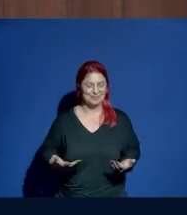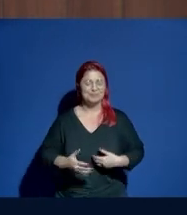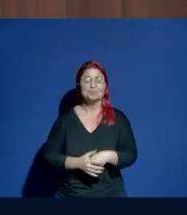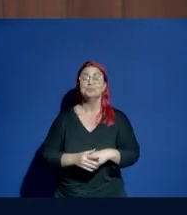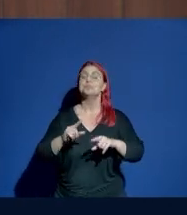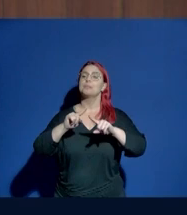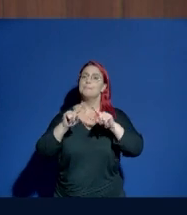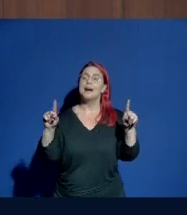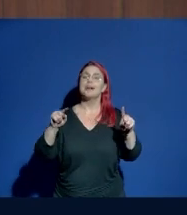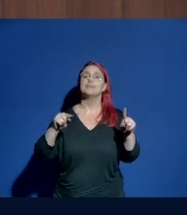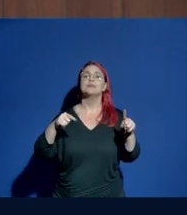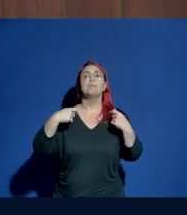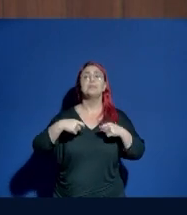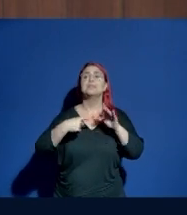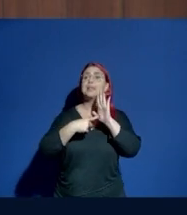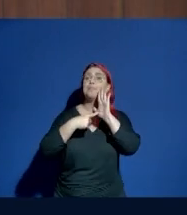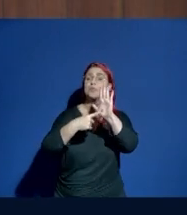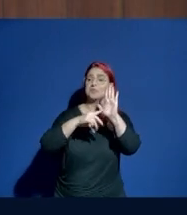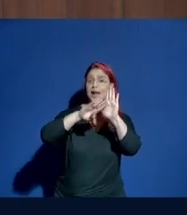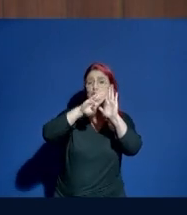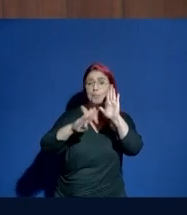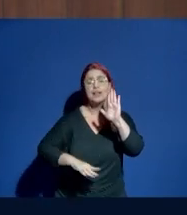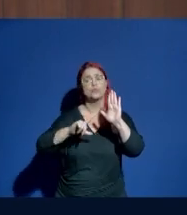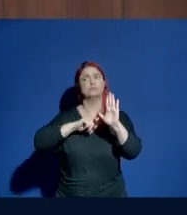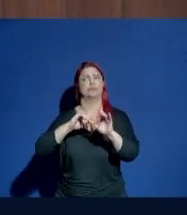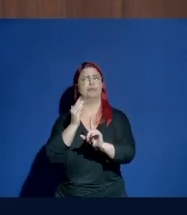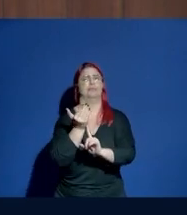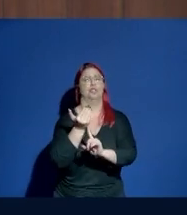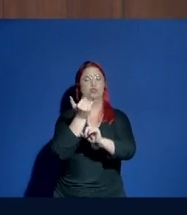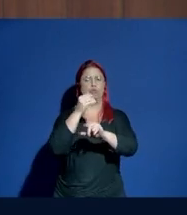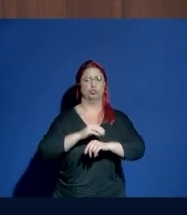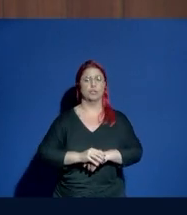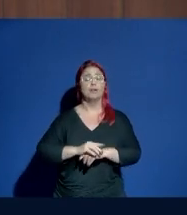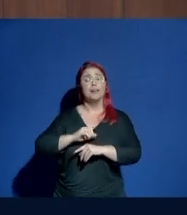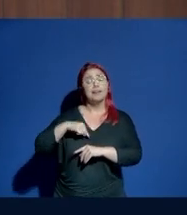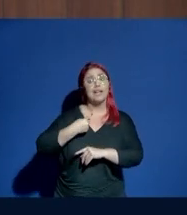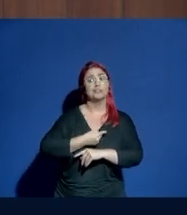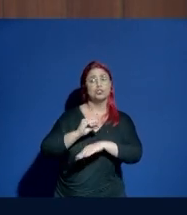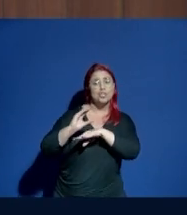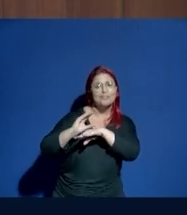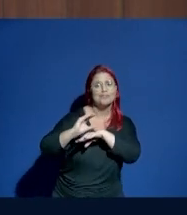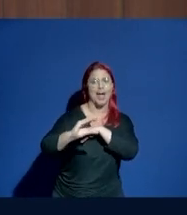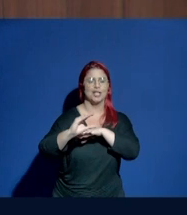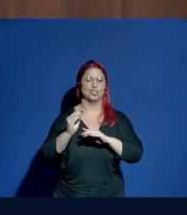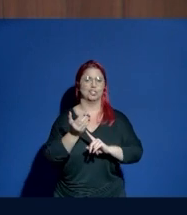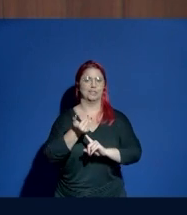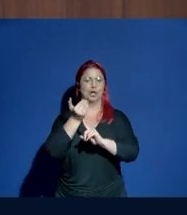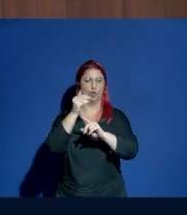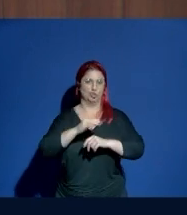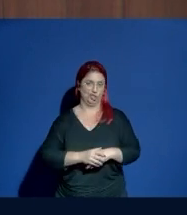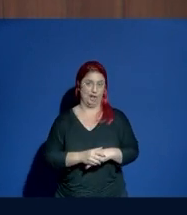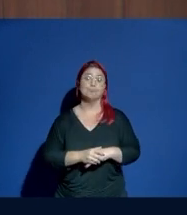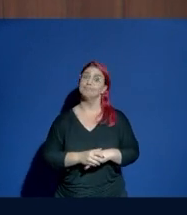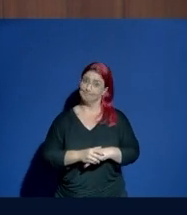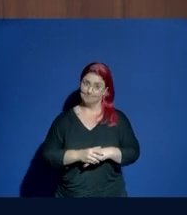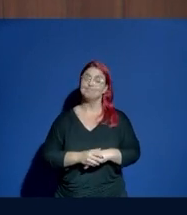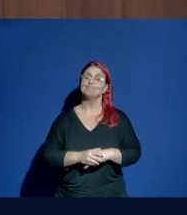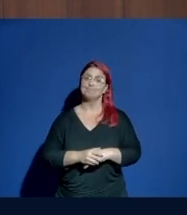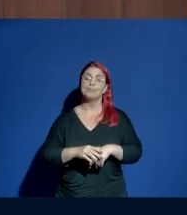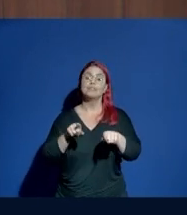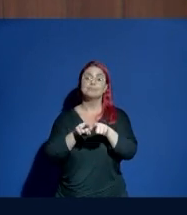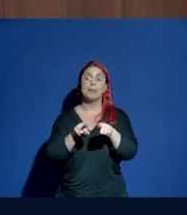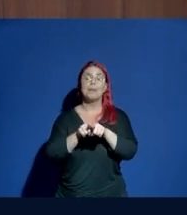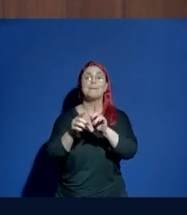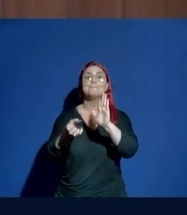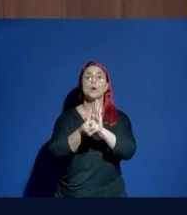o que nós estamos precisando é mostrar para o mundo que nós temos tecnologia que nós investimos em tecnologia isso ninguém tem a produtividade por